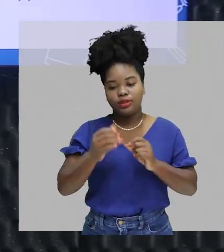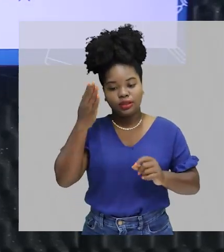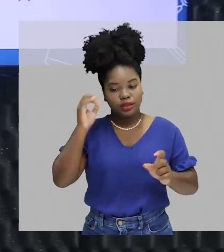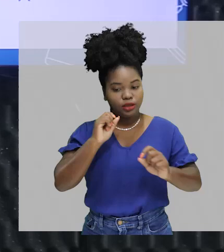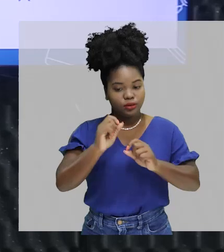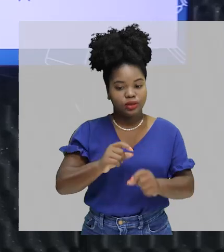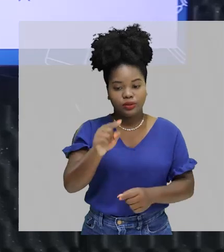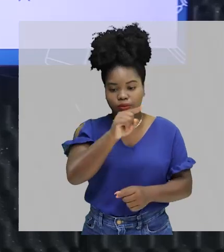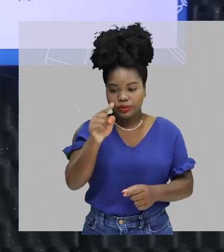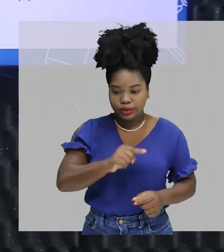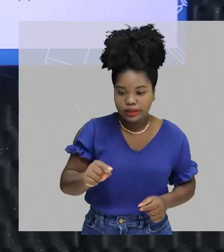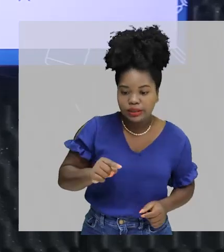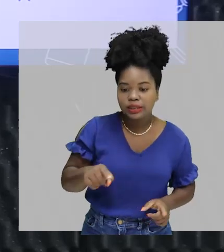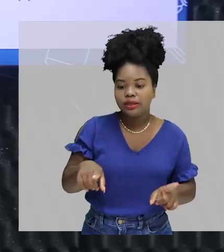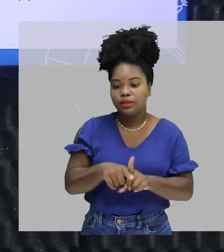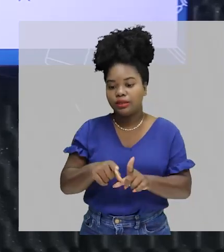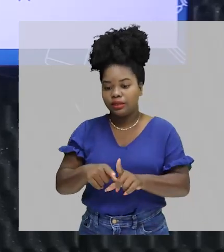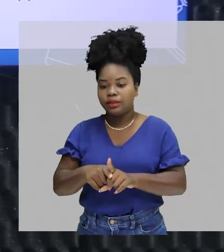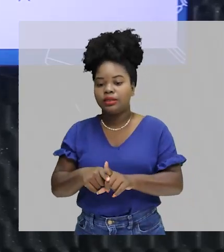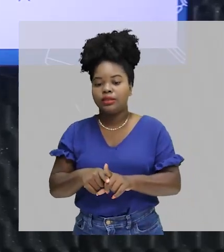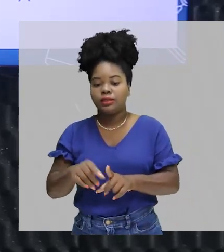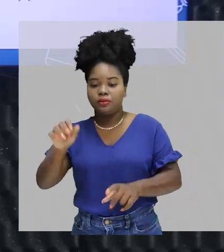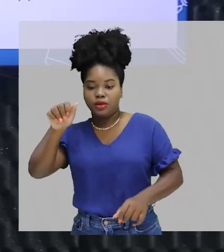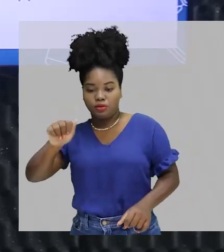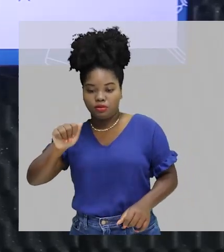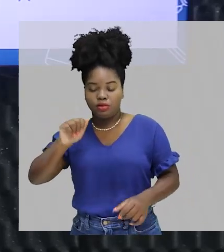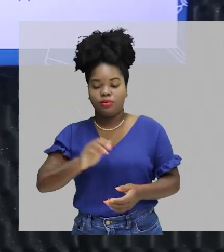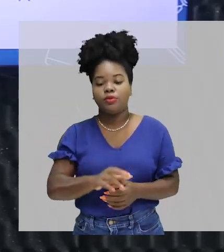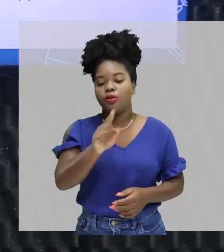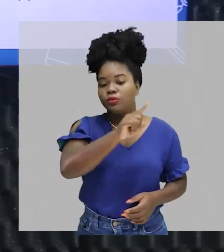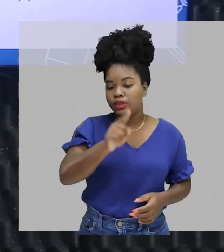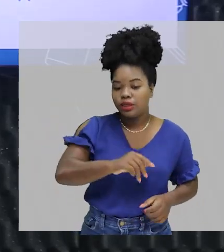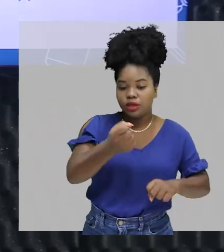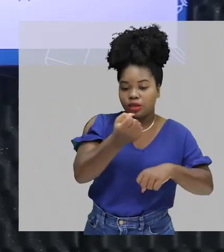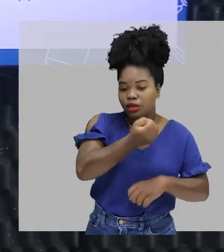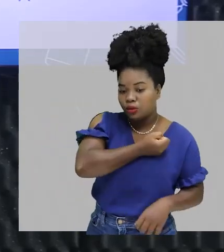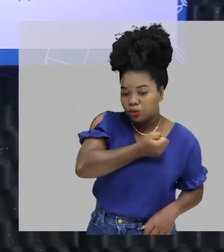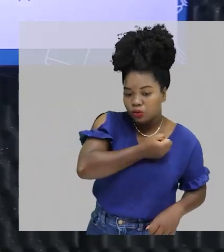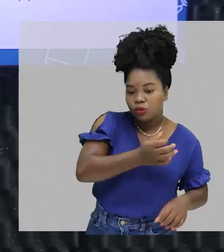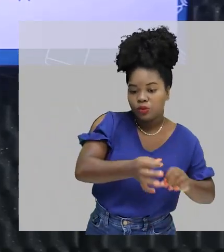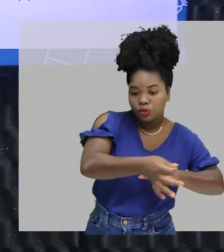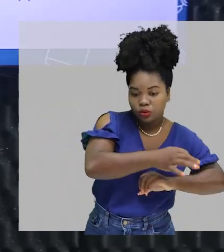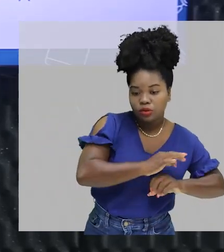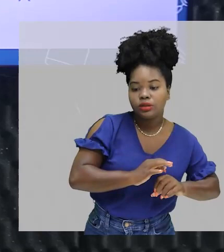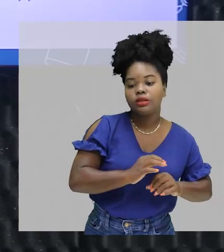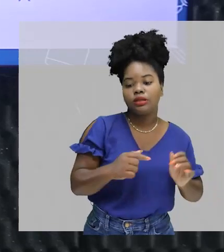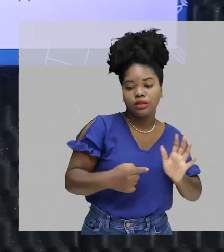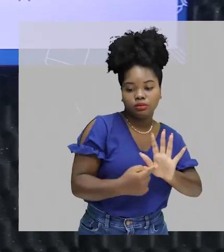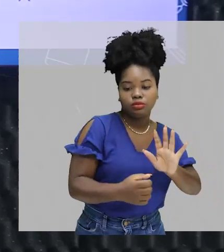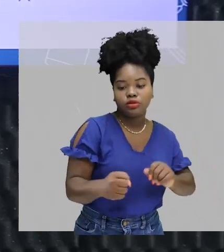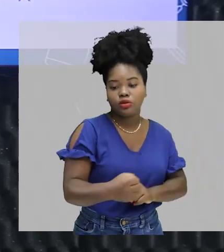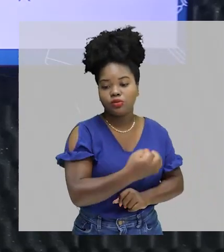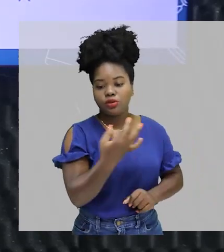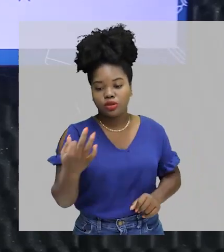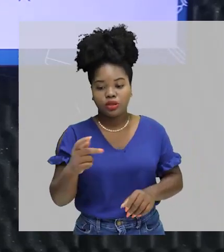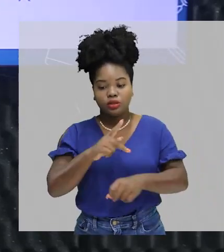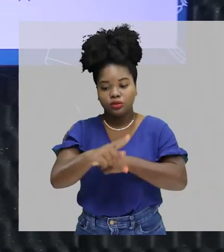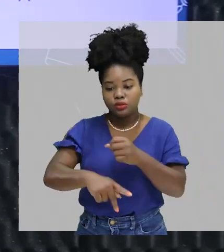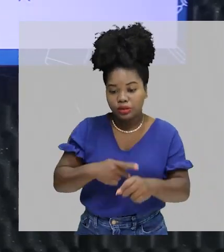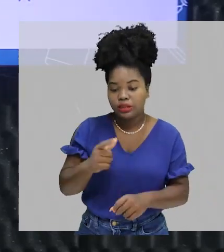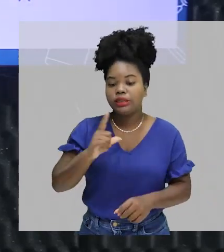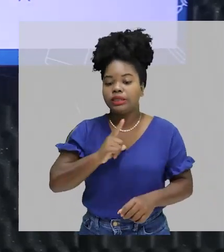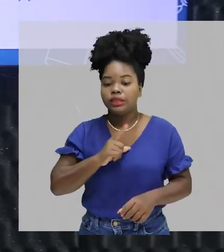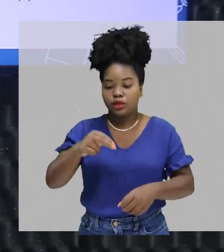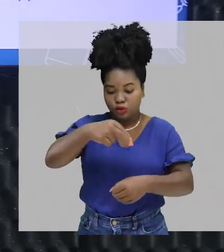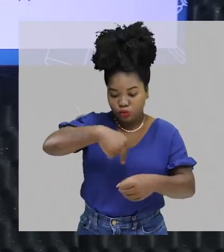A. O Z é o número atômico que vai indicar, né, que indica a quantidade de prótons presentes no